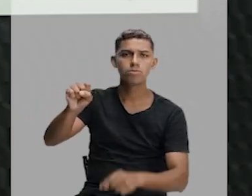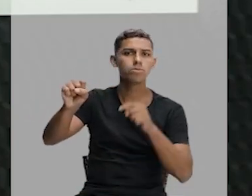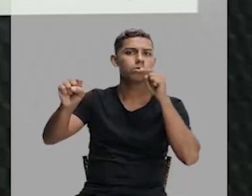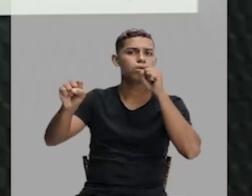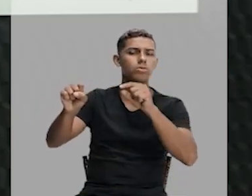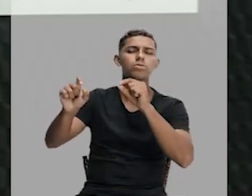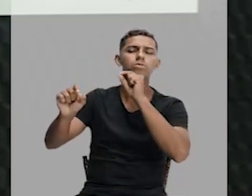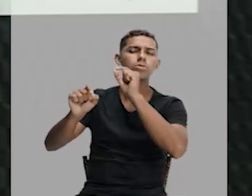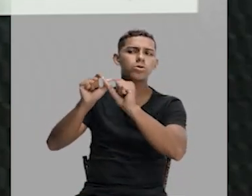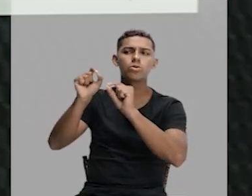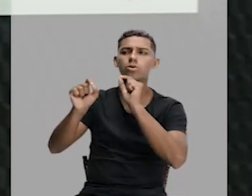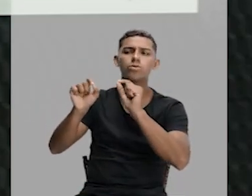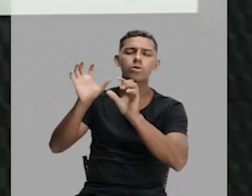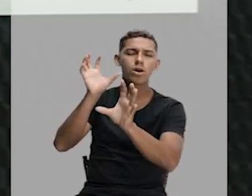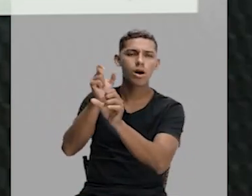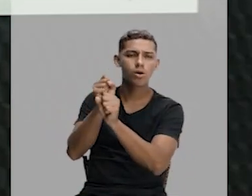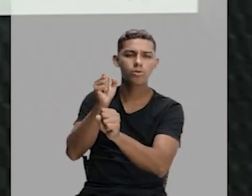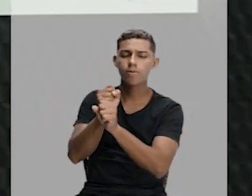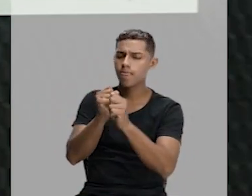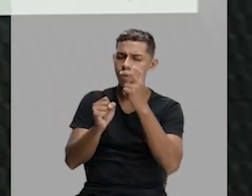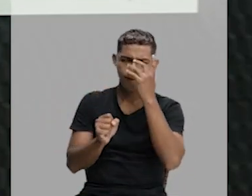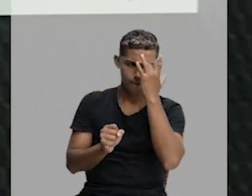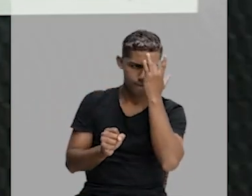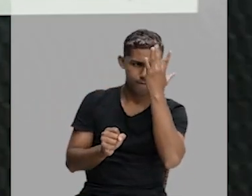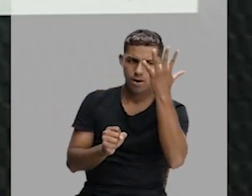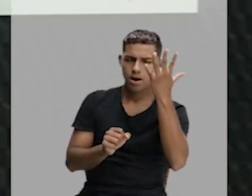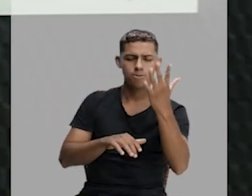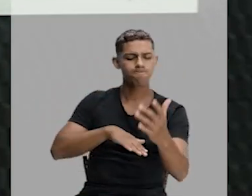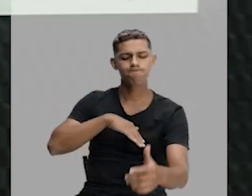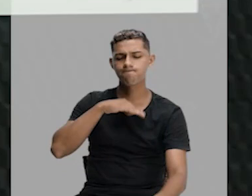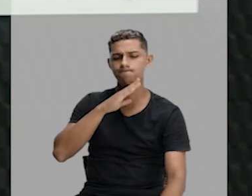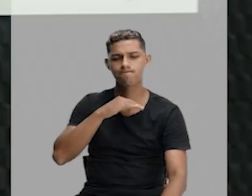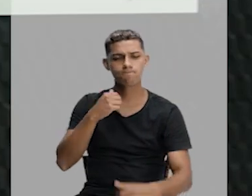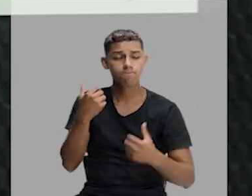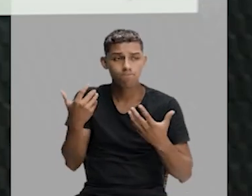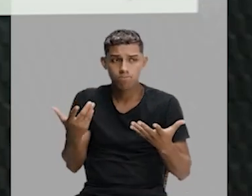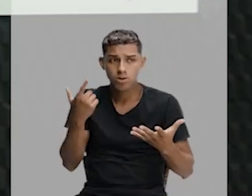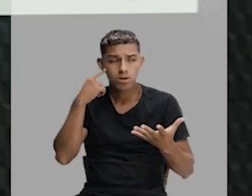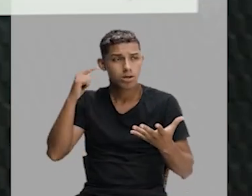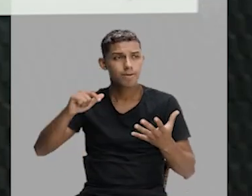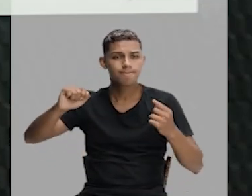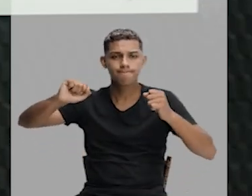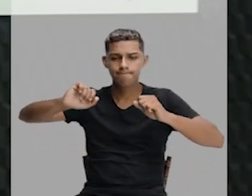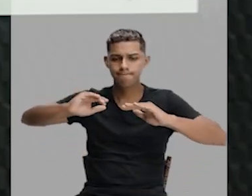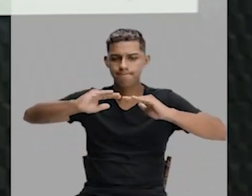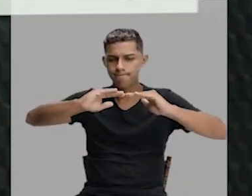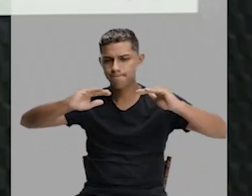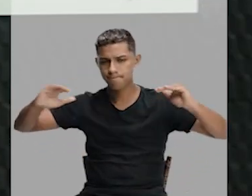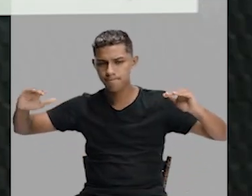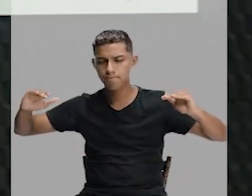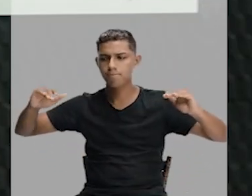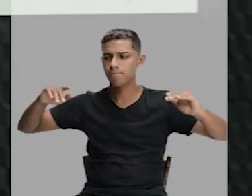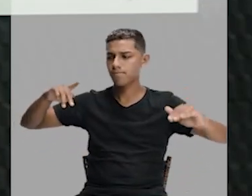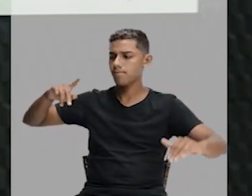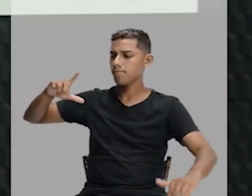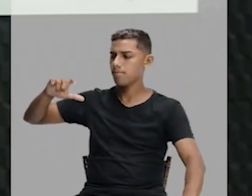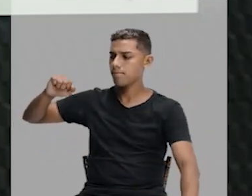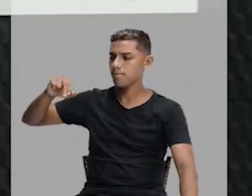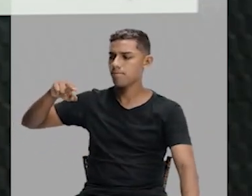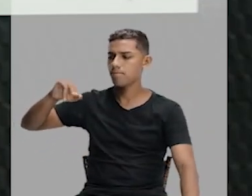para calcular uma área, a maneira mais fácil de eu mostrar para vocês é fazer uma planificação. Tá? O que